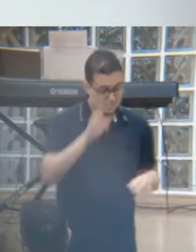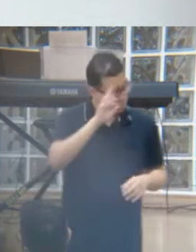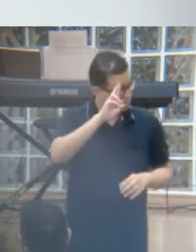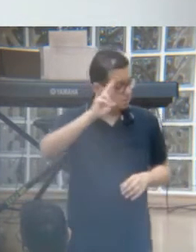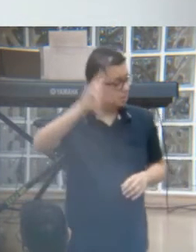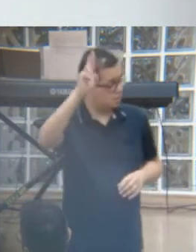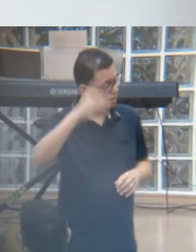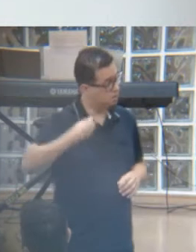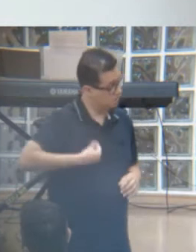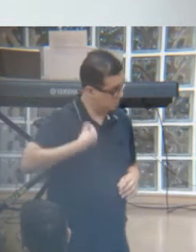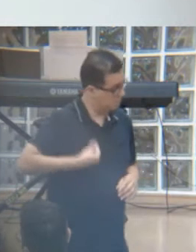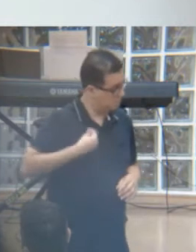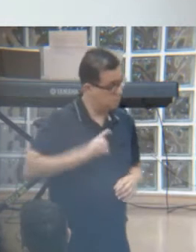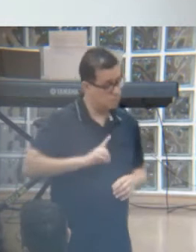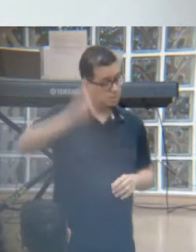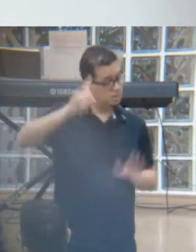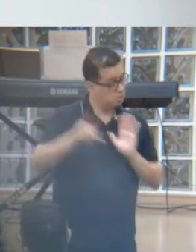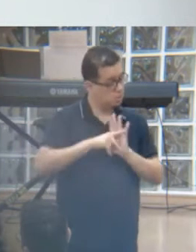de Israel.